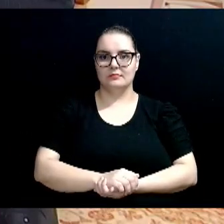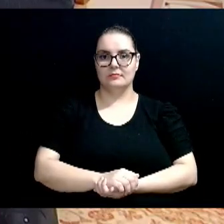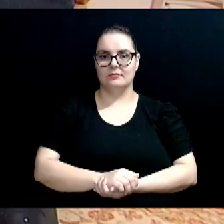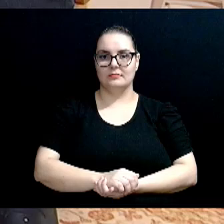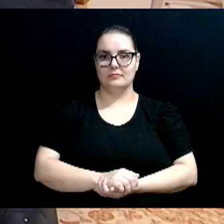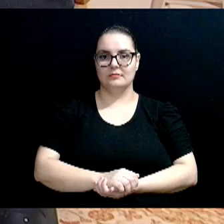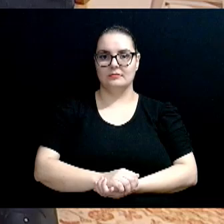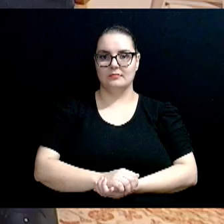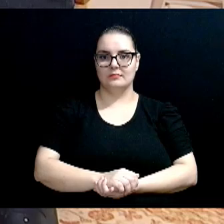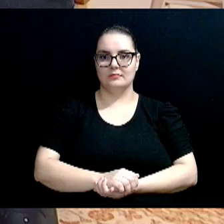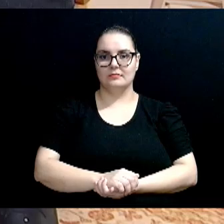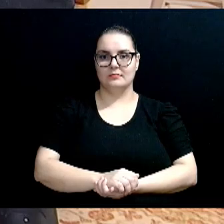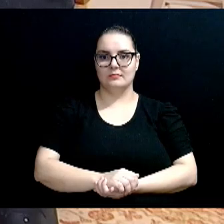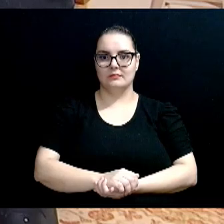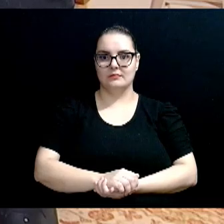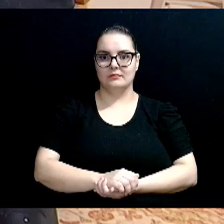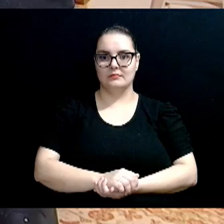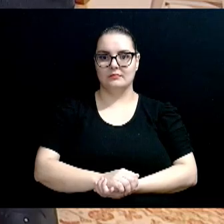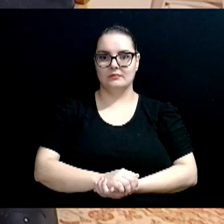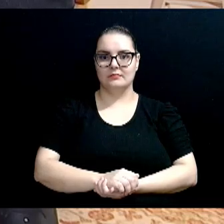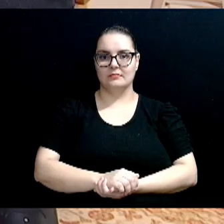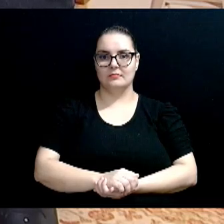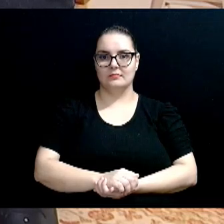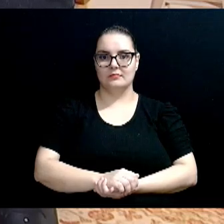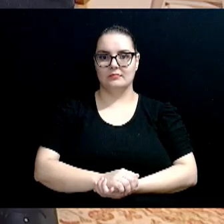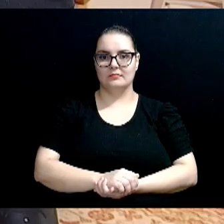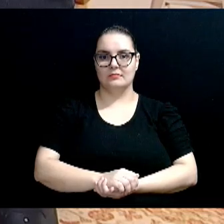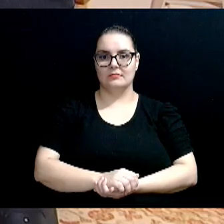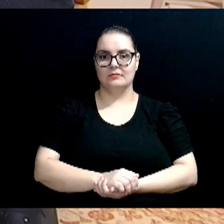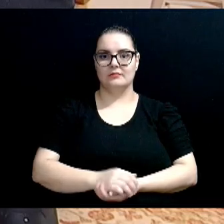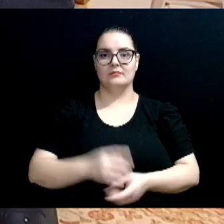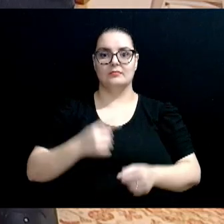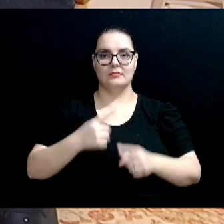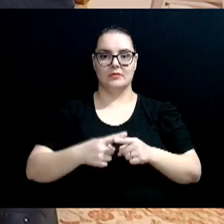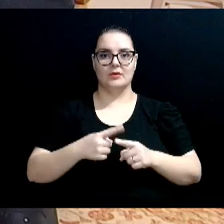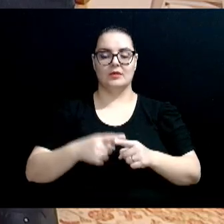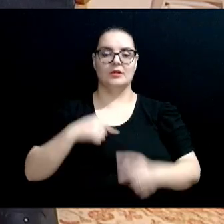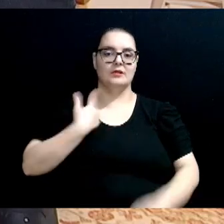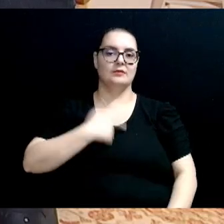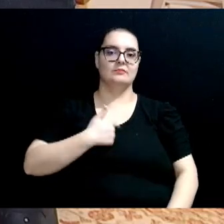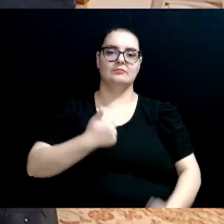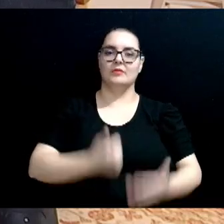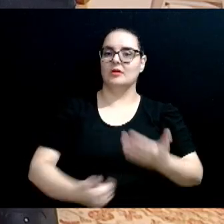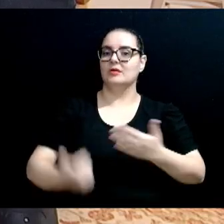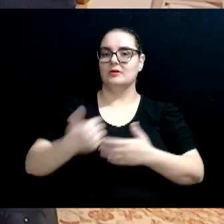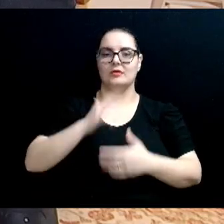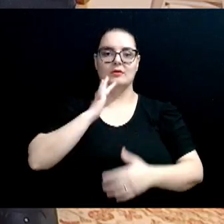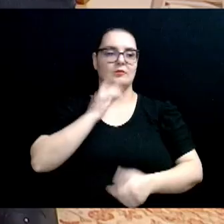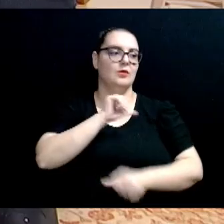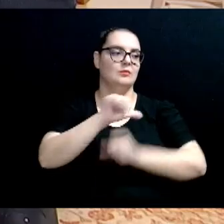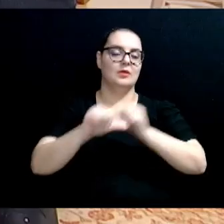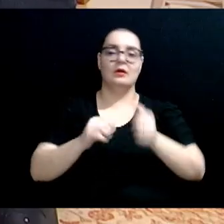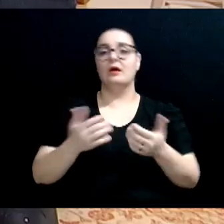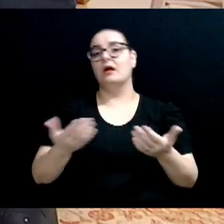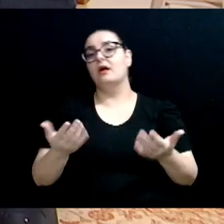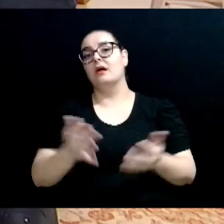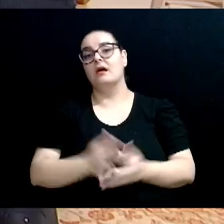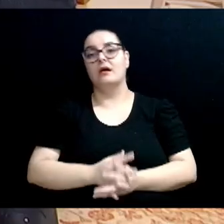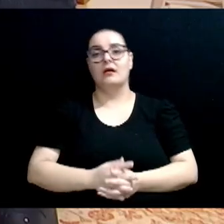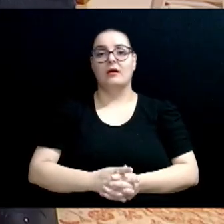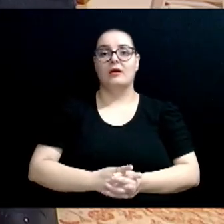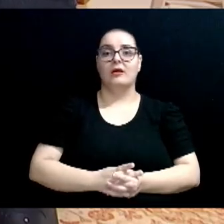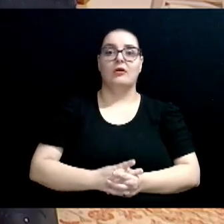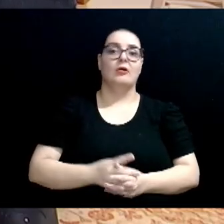Né? Porque as nossas prioridades mudam. E não é porque são assim, porque o